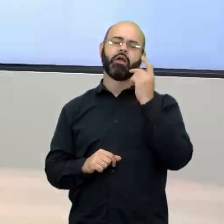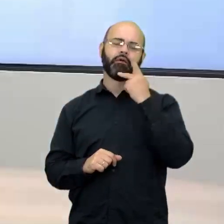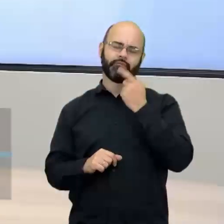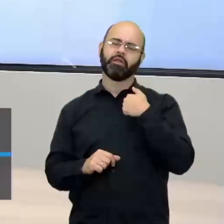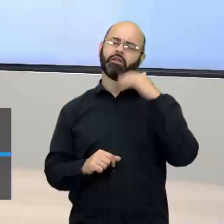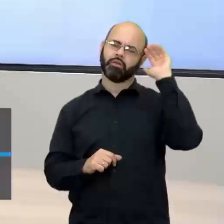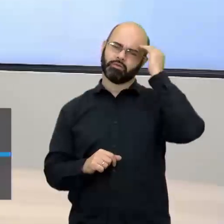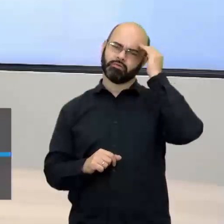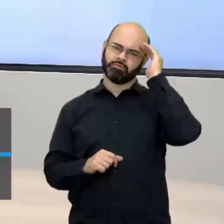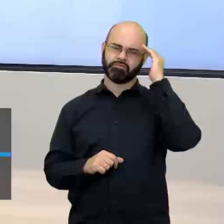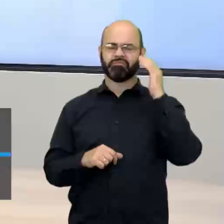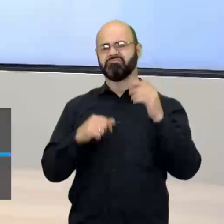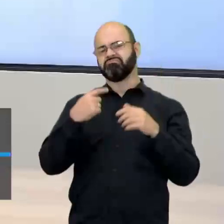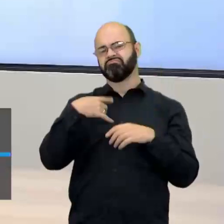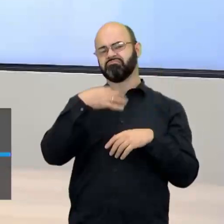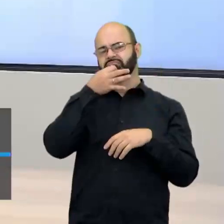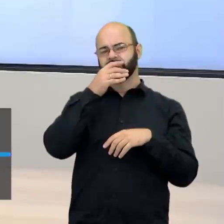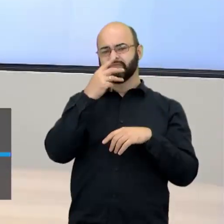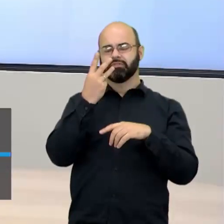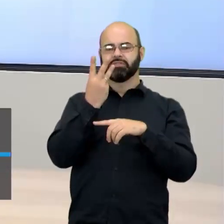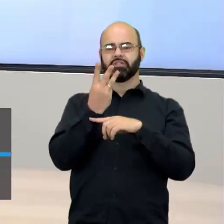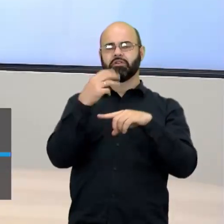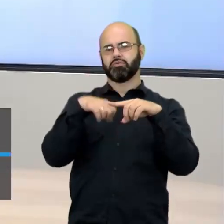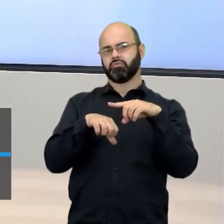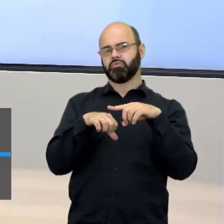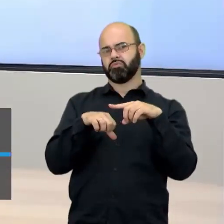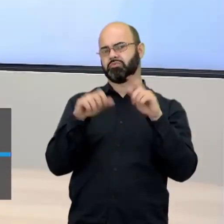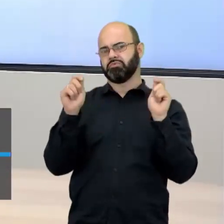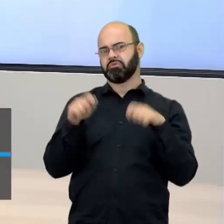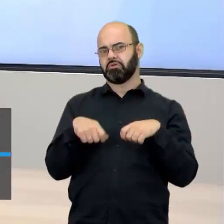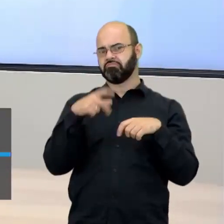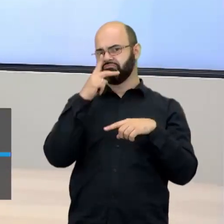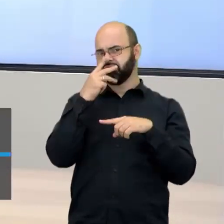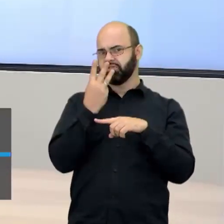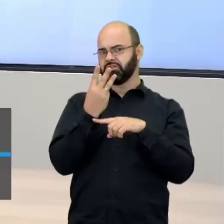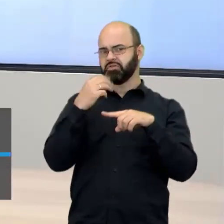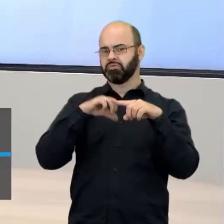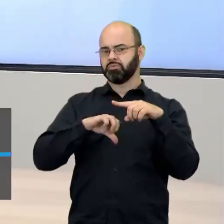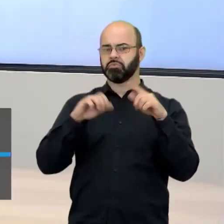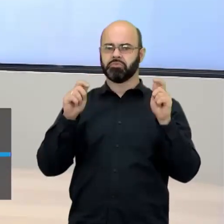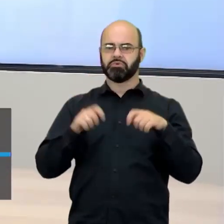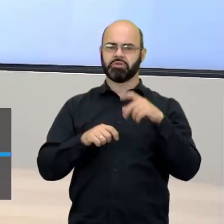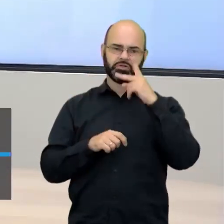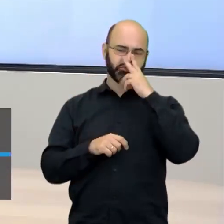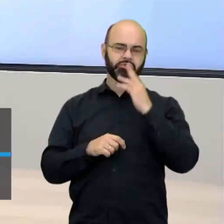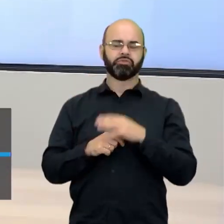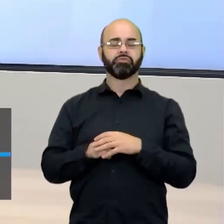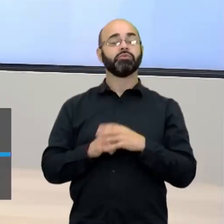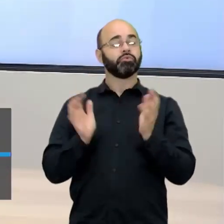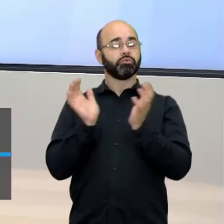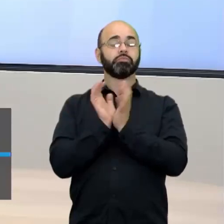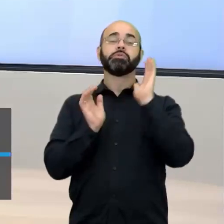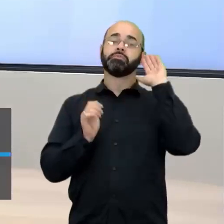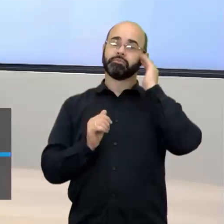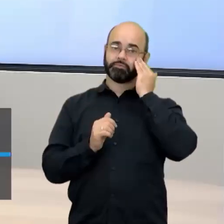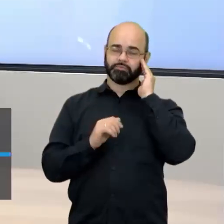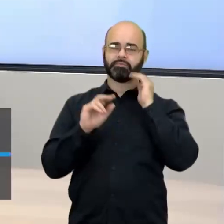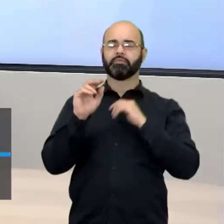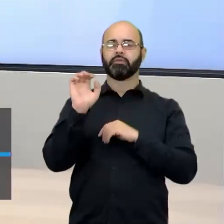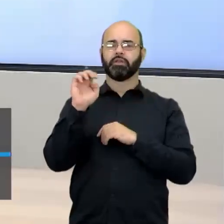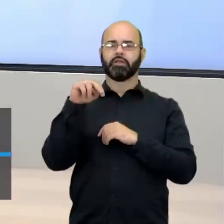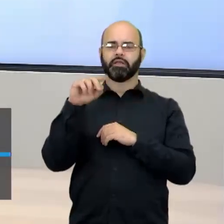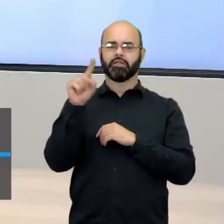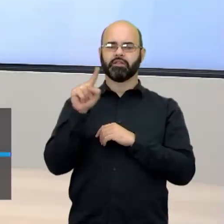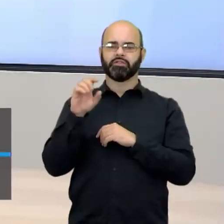assim, 3 nonos. O Pedro tá falando, acho que dá 3 nonos. O pessoal disse que entendeu, ó. O Enzo disse,